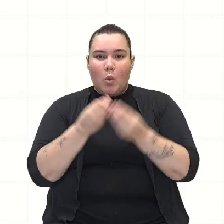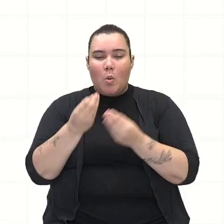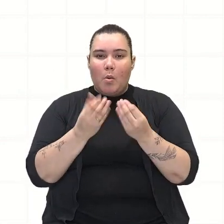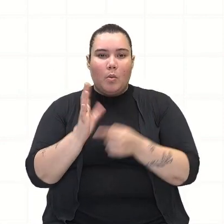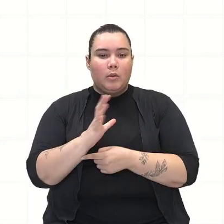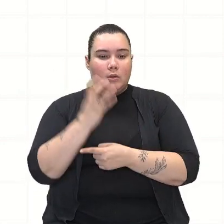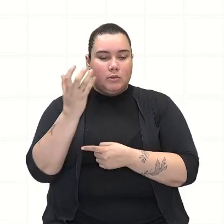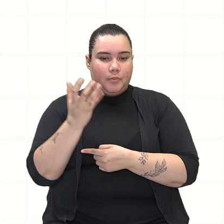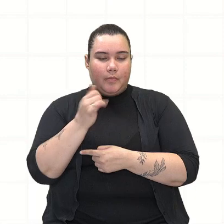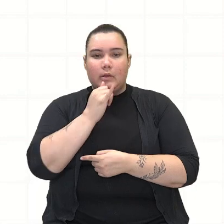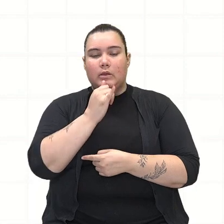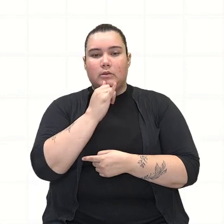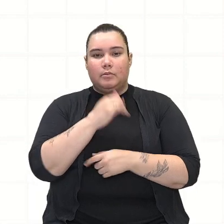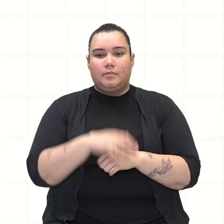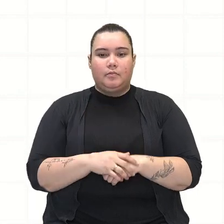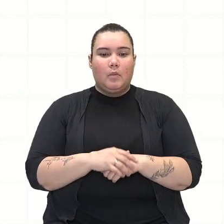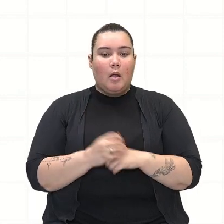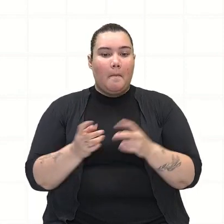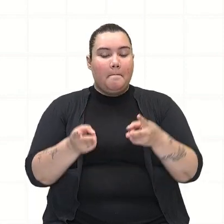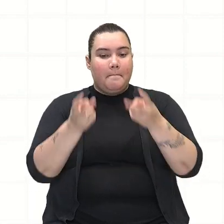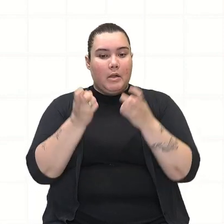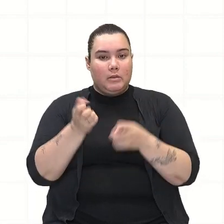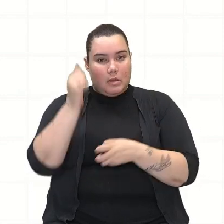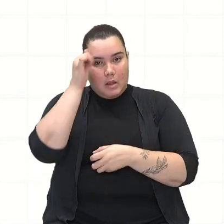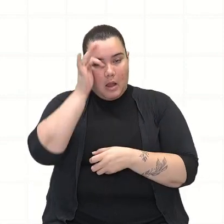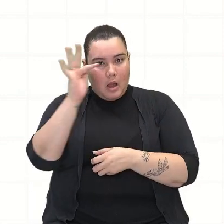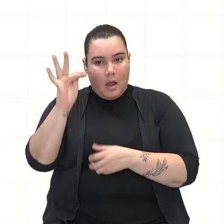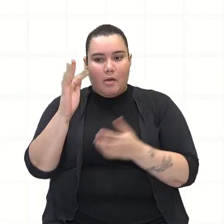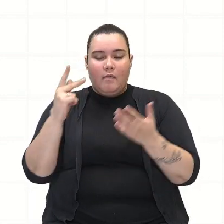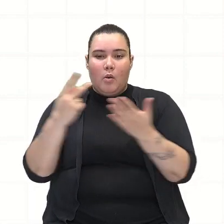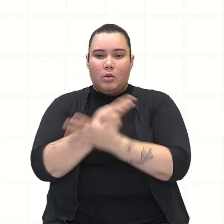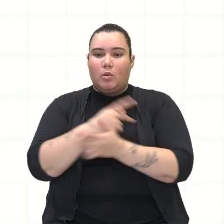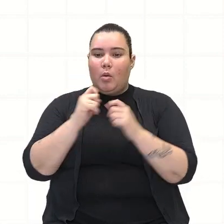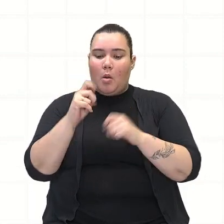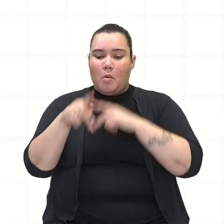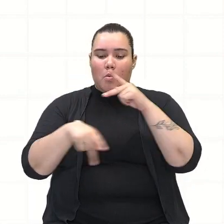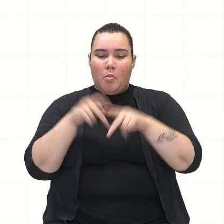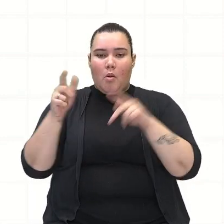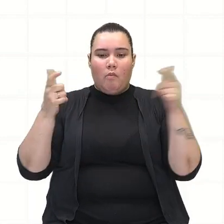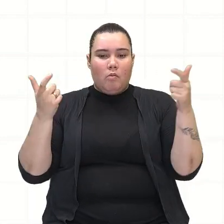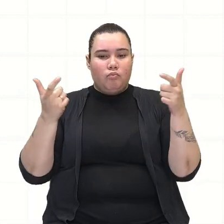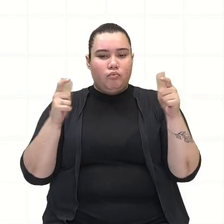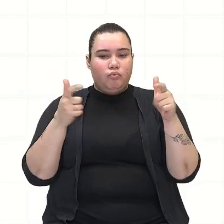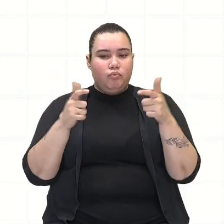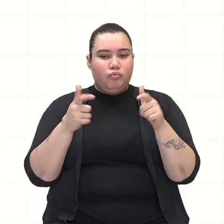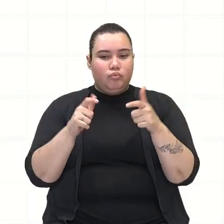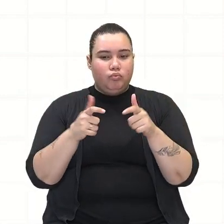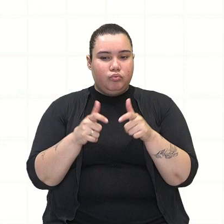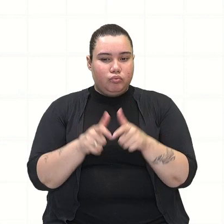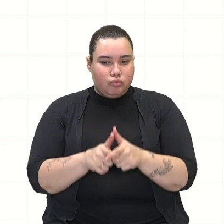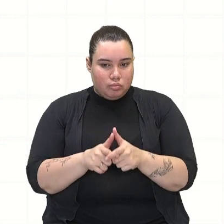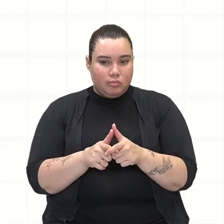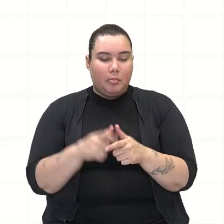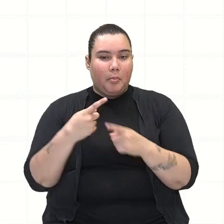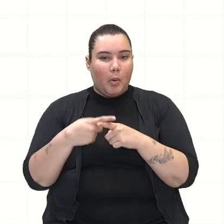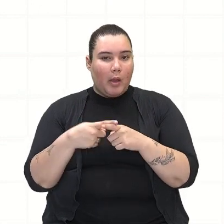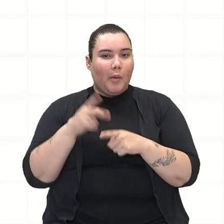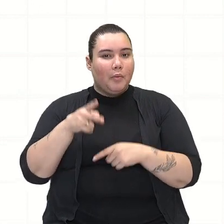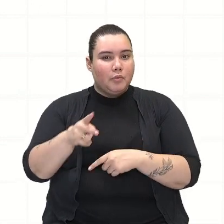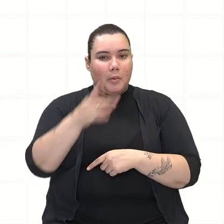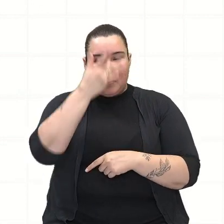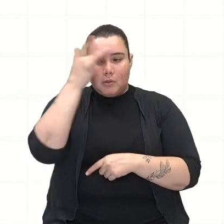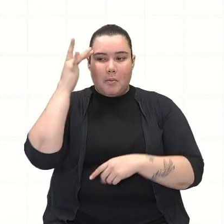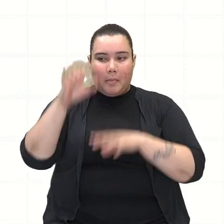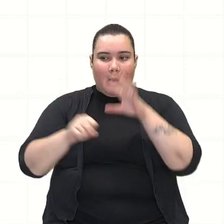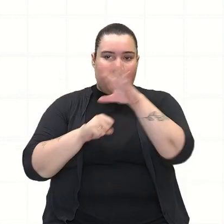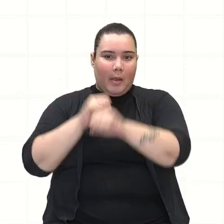ser um vazio demográfico causado por conta da constância desse tráfico e das milhares de pessoas